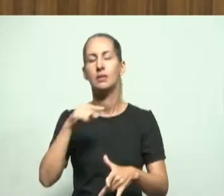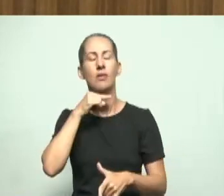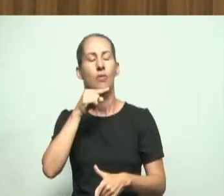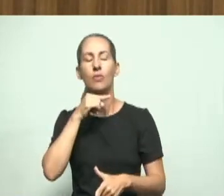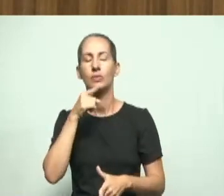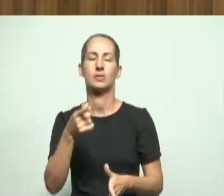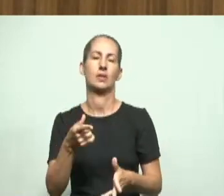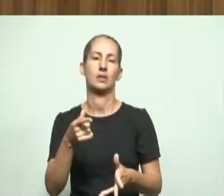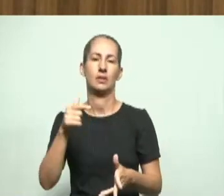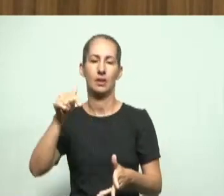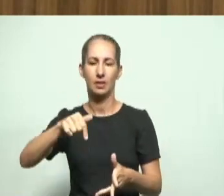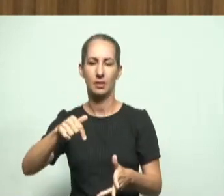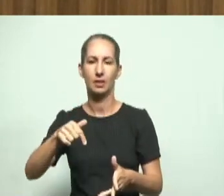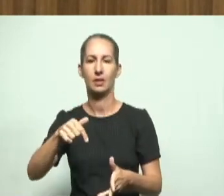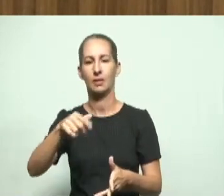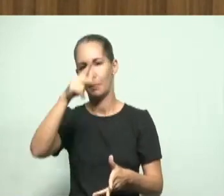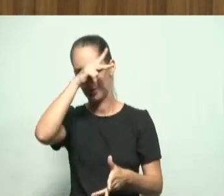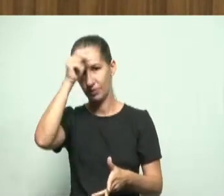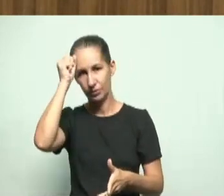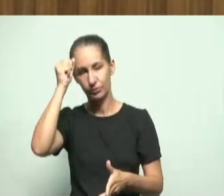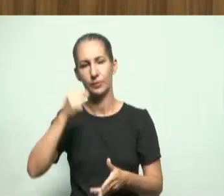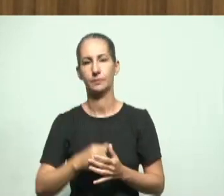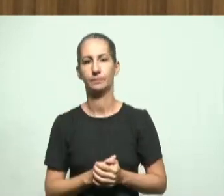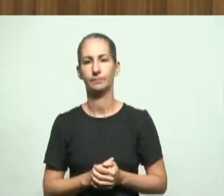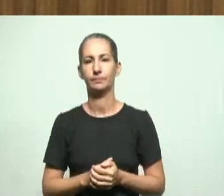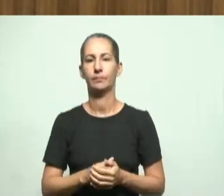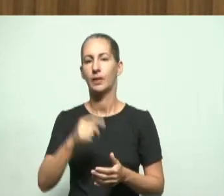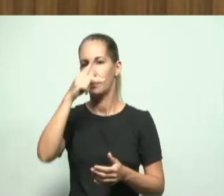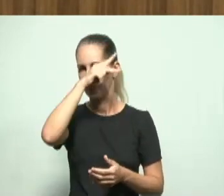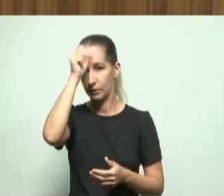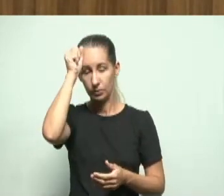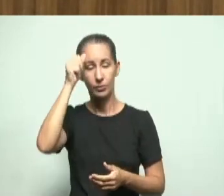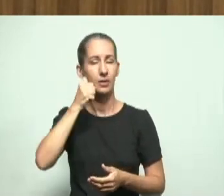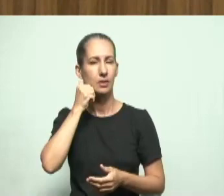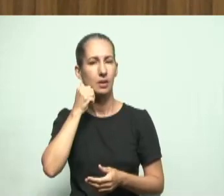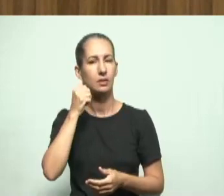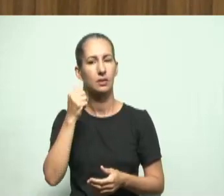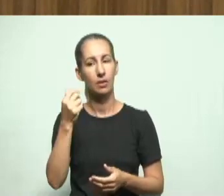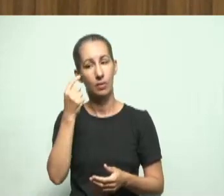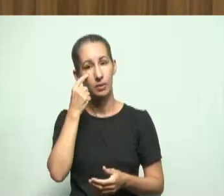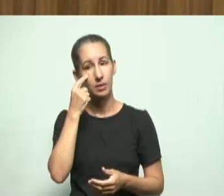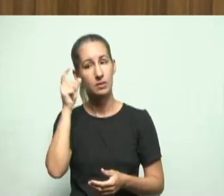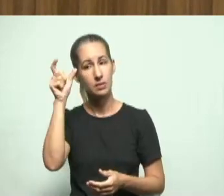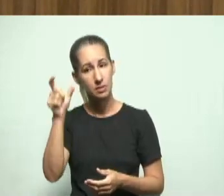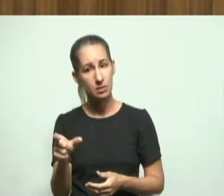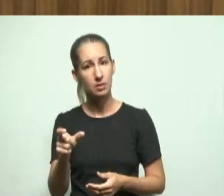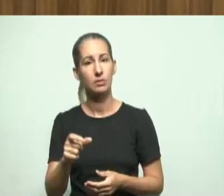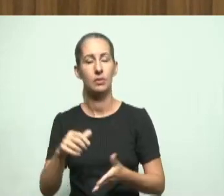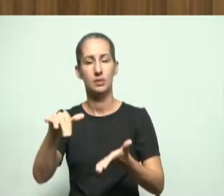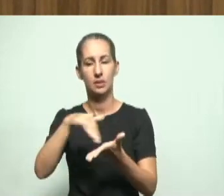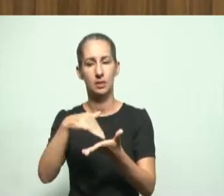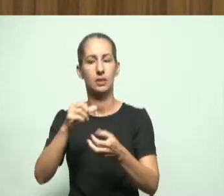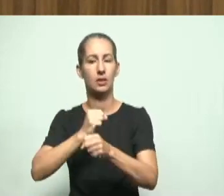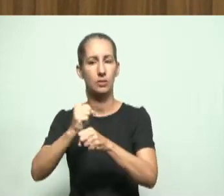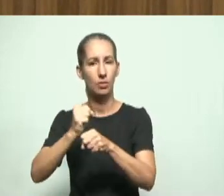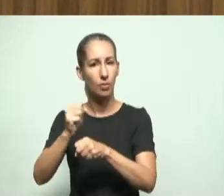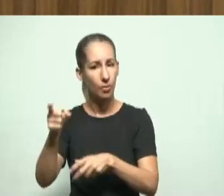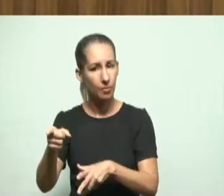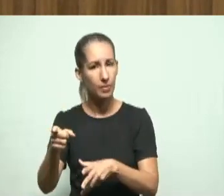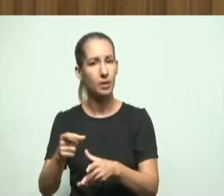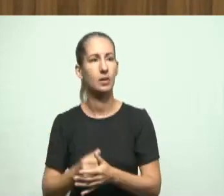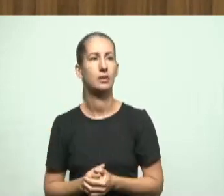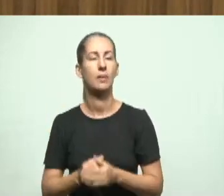chegar até o executivo. Então, Prefeitura do Natal, dê uma atenção com a Secretaria de Obras, que a Secretaria de Obras